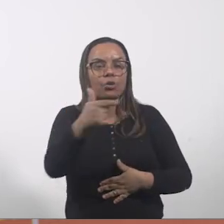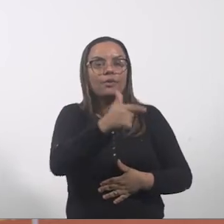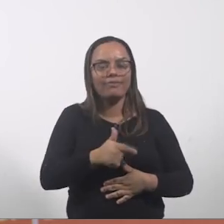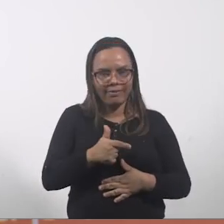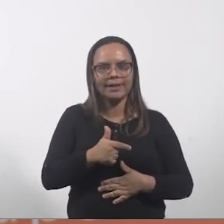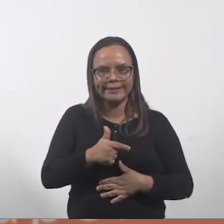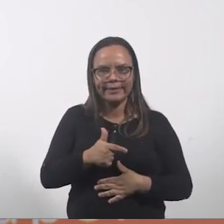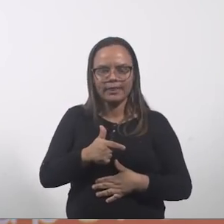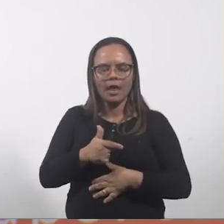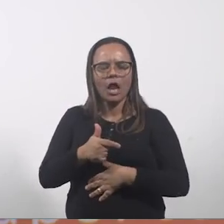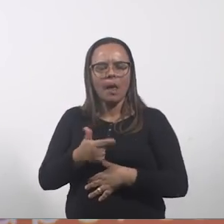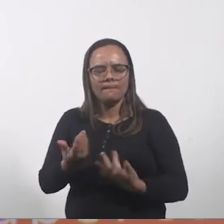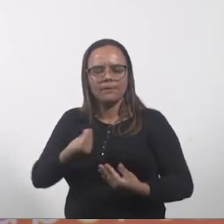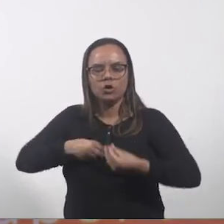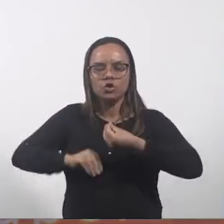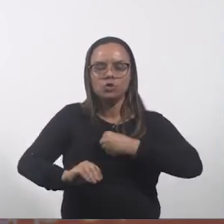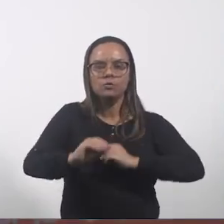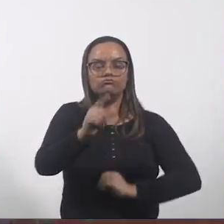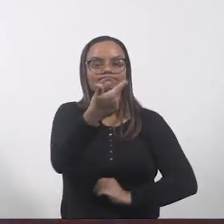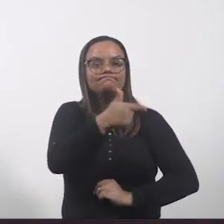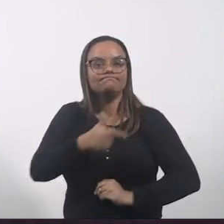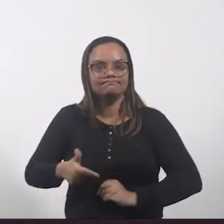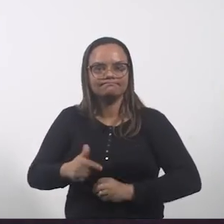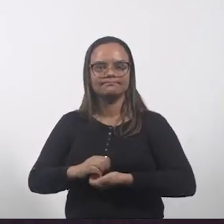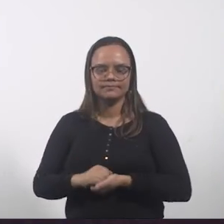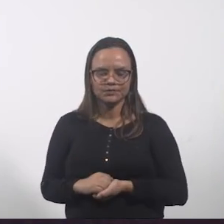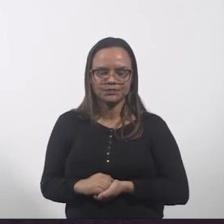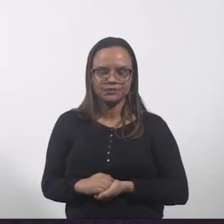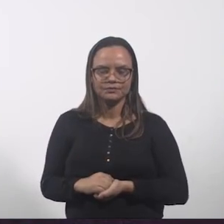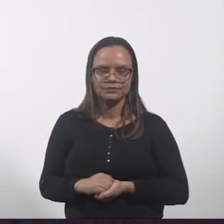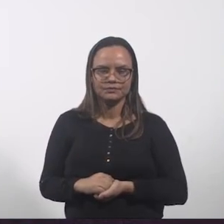sejam imunossuprimidas.